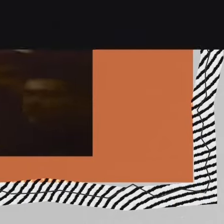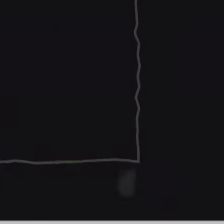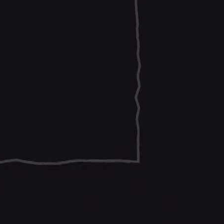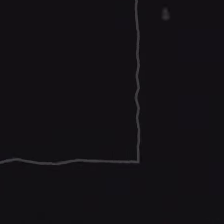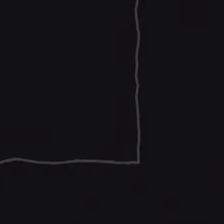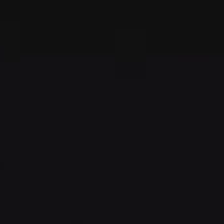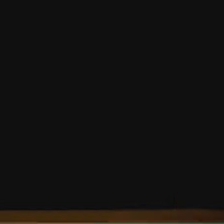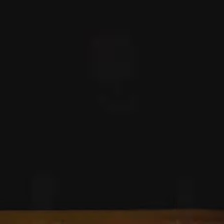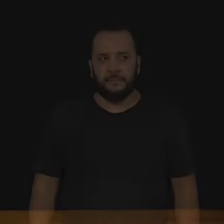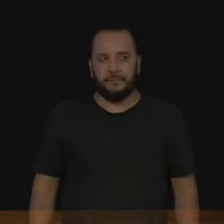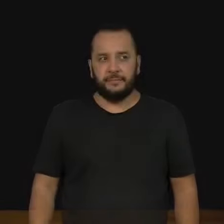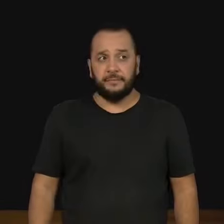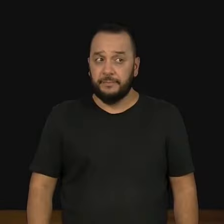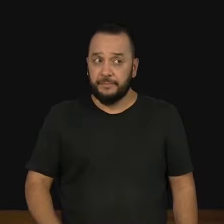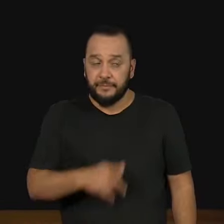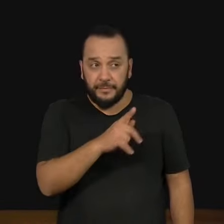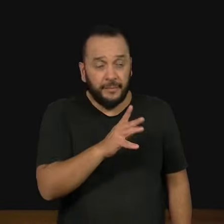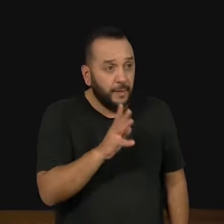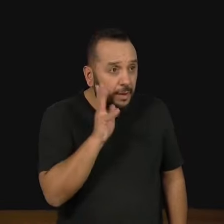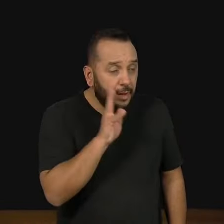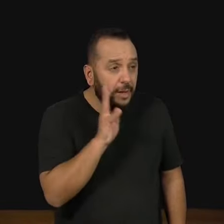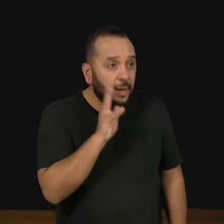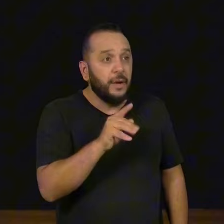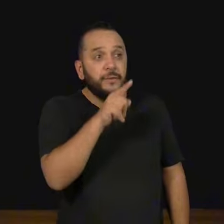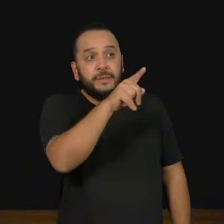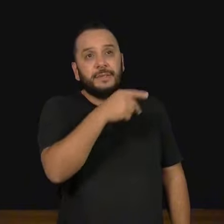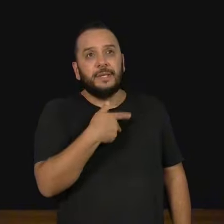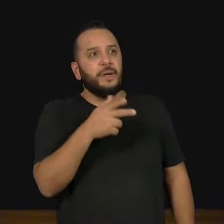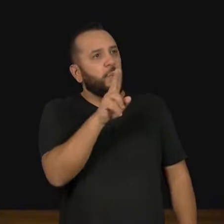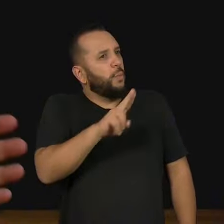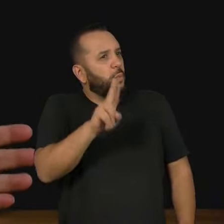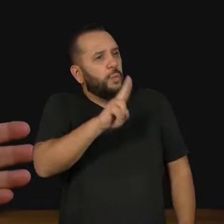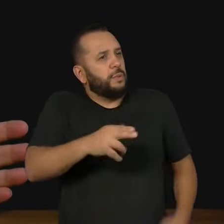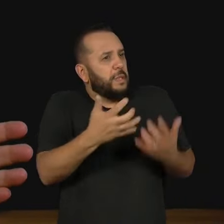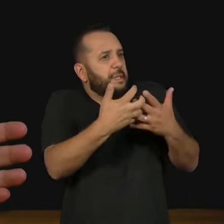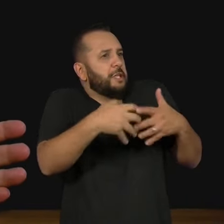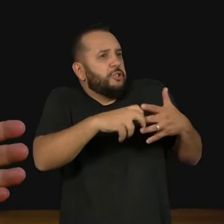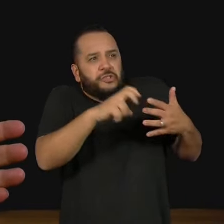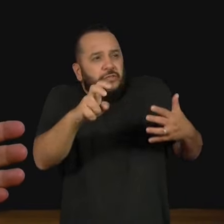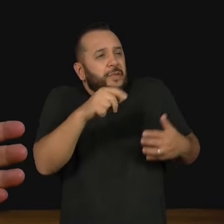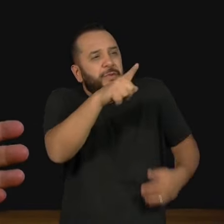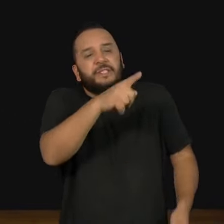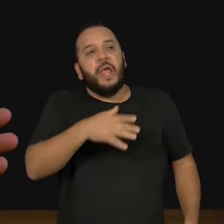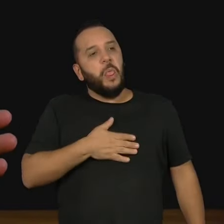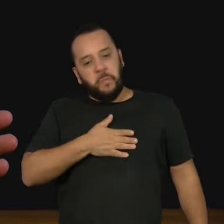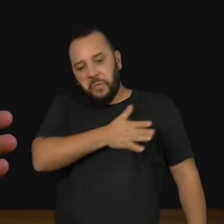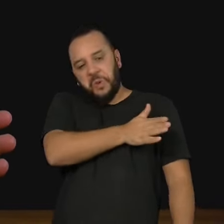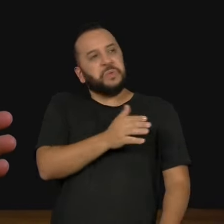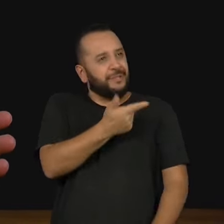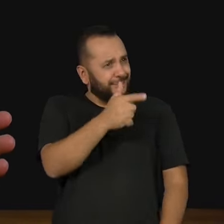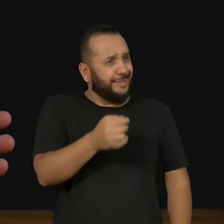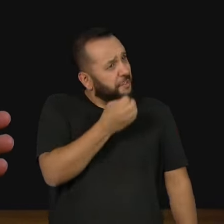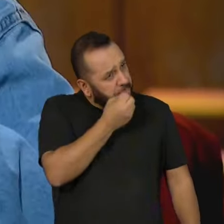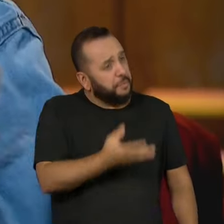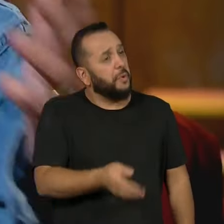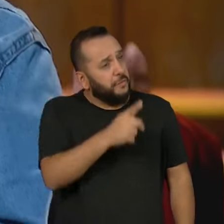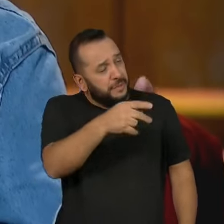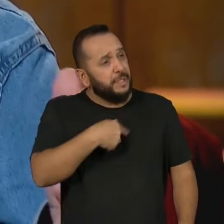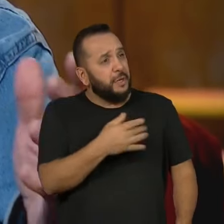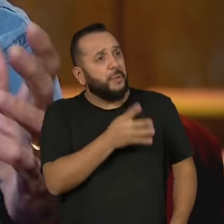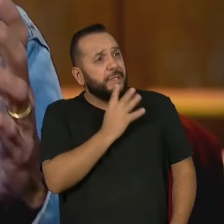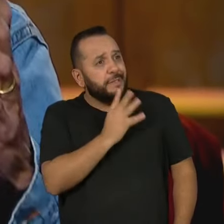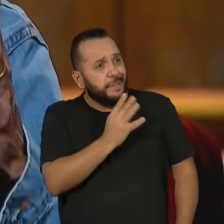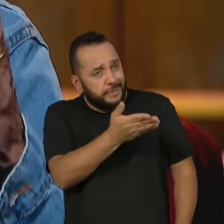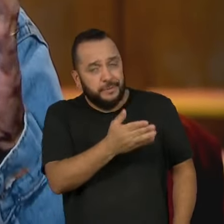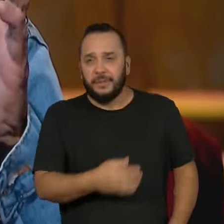suza e O legal é que você usa sem preconceito né porque é uma ferramenta que você tá conhecendo tá claro